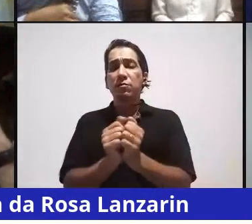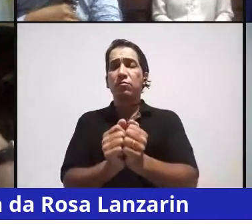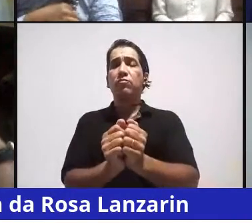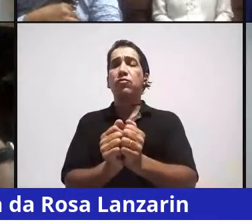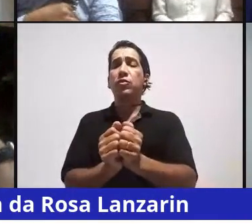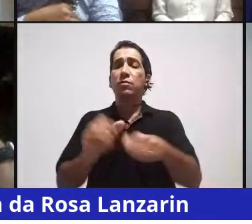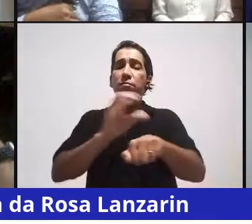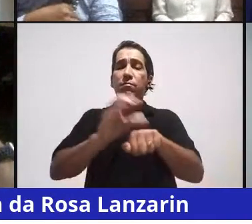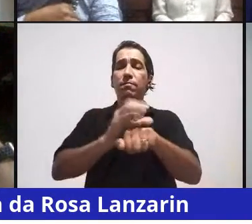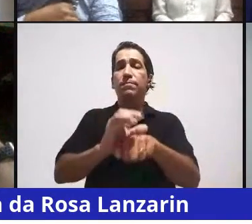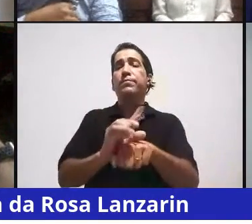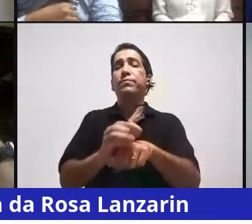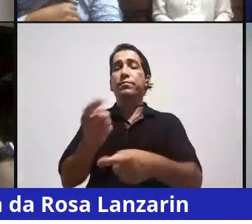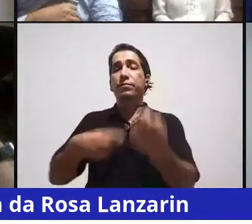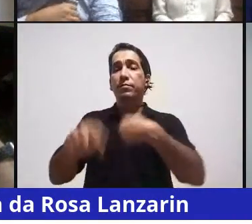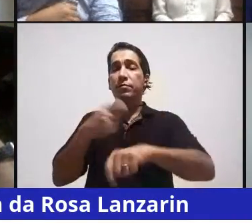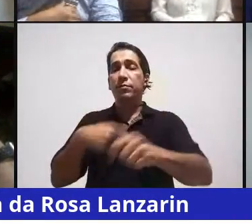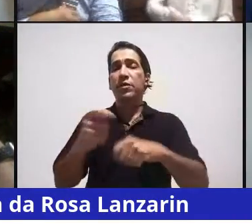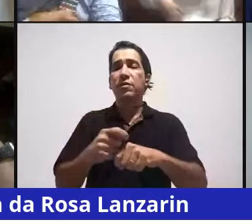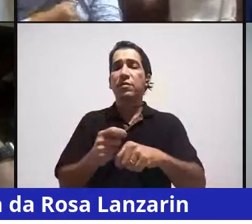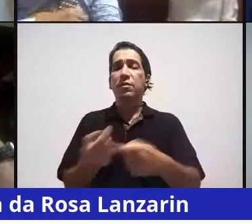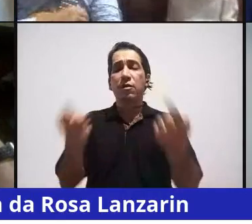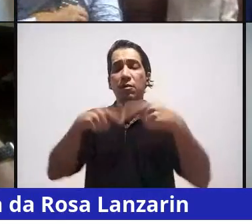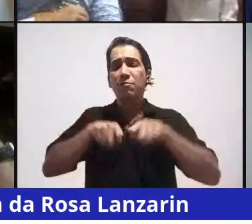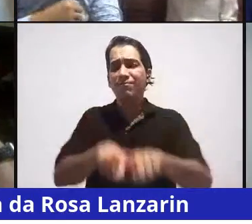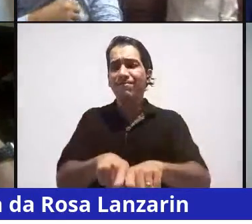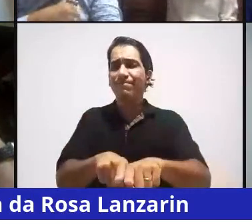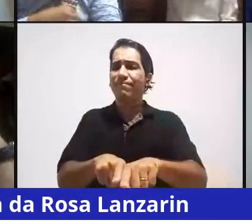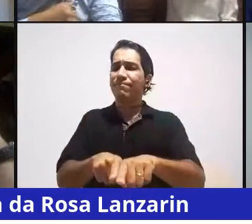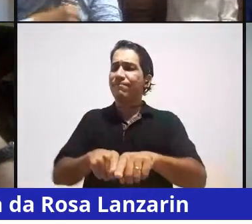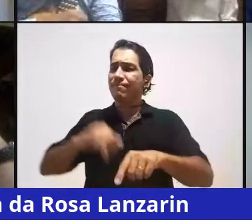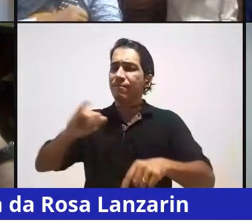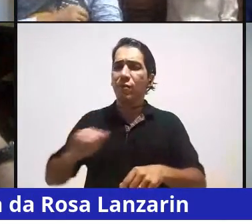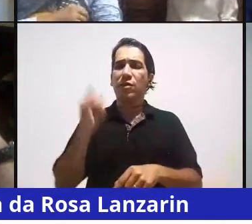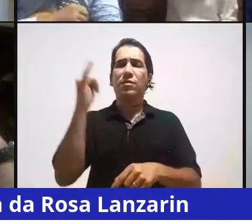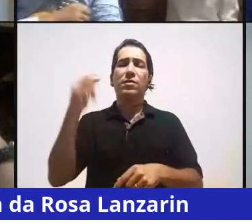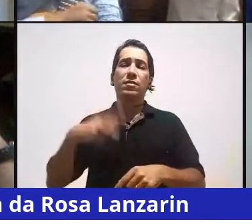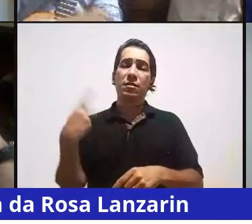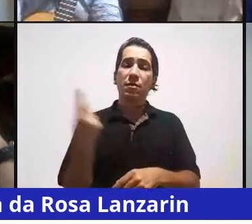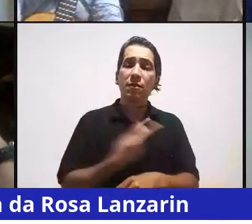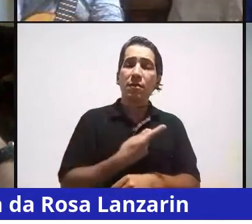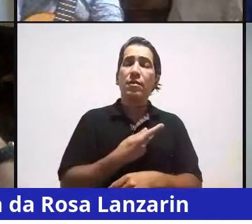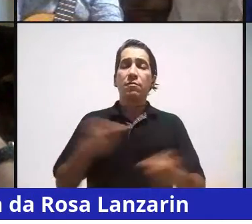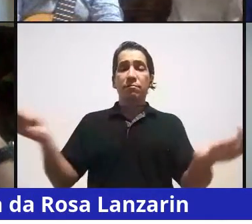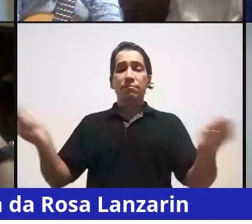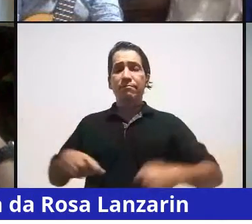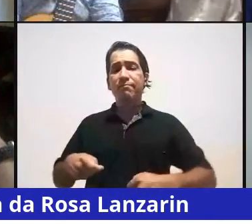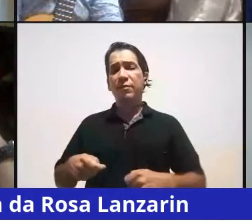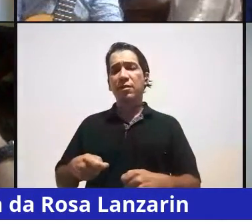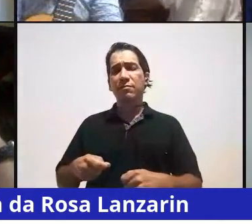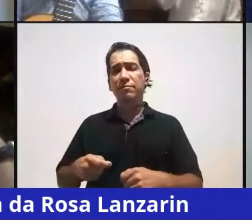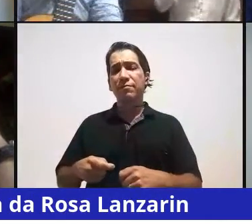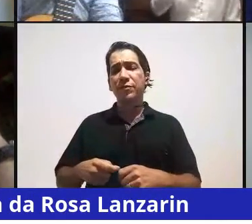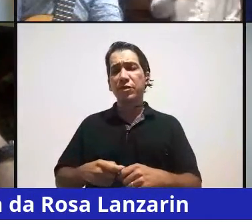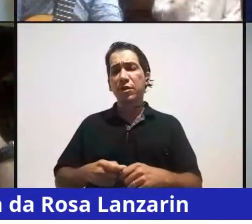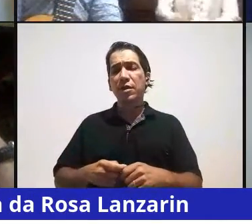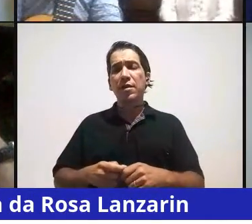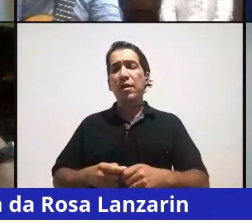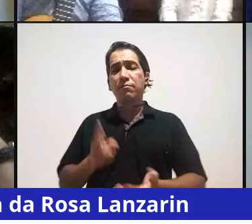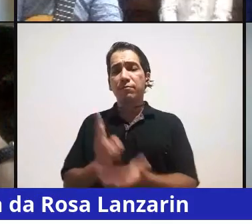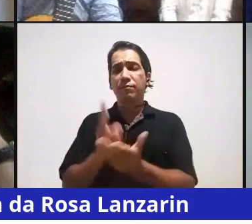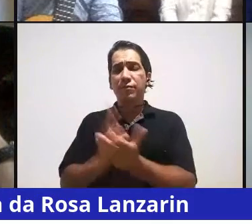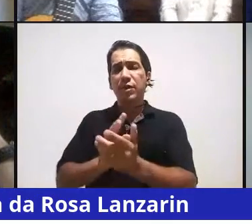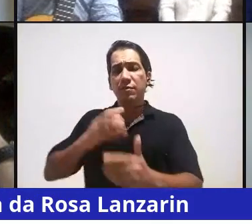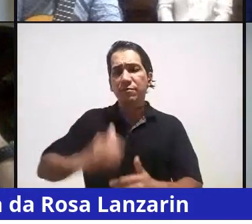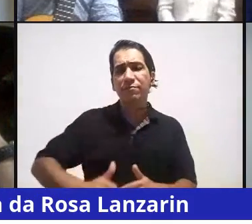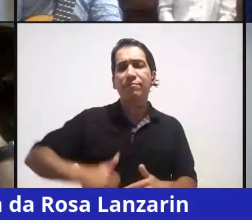administração nessas parcerias que são essenciais para a gente melhorar aí a cada dia. Agradeço também a Cooperativa